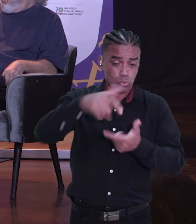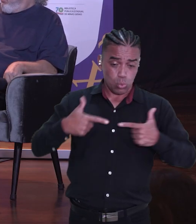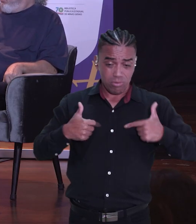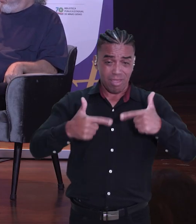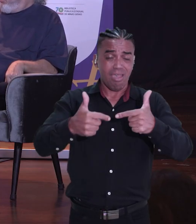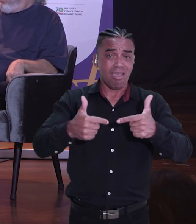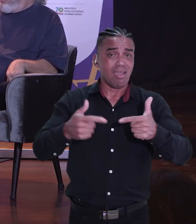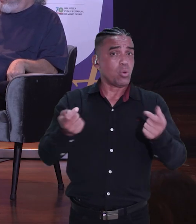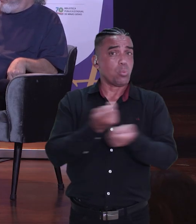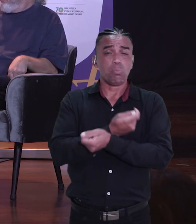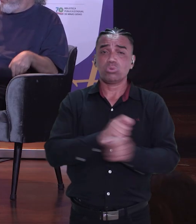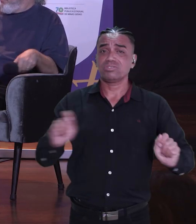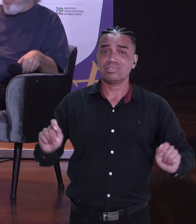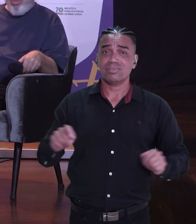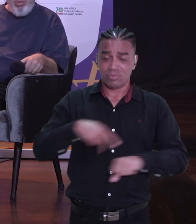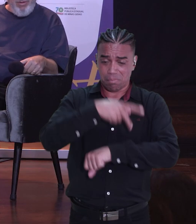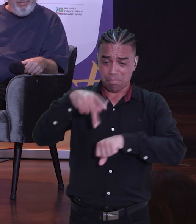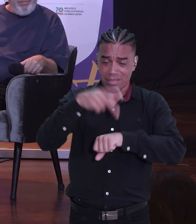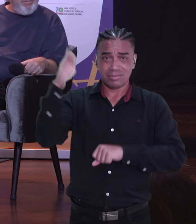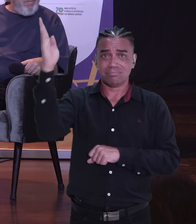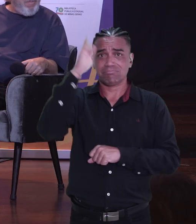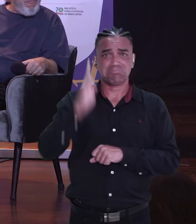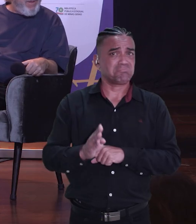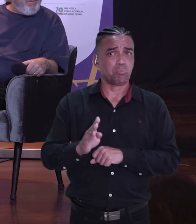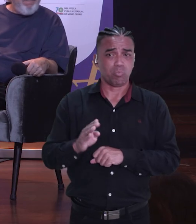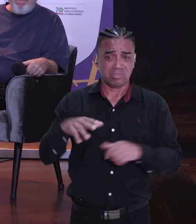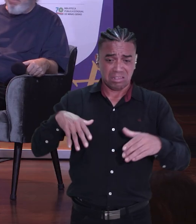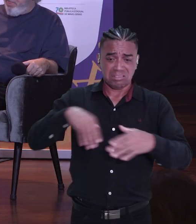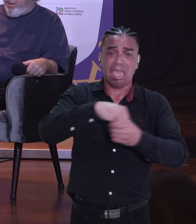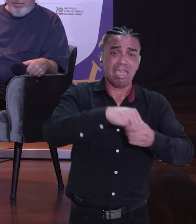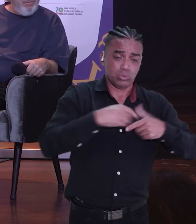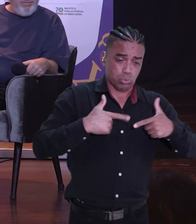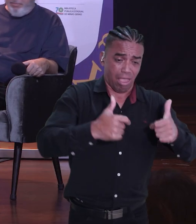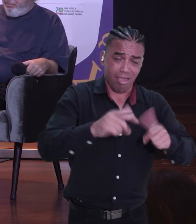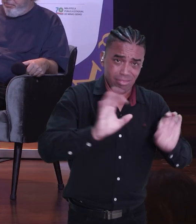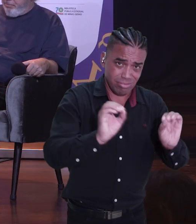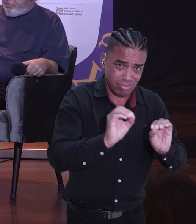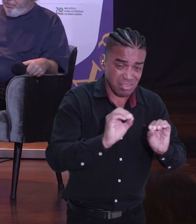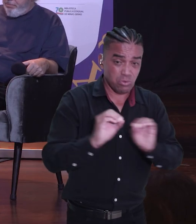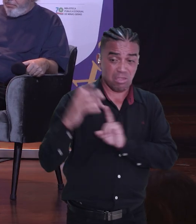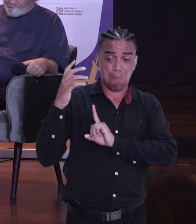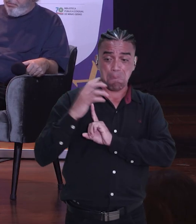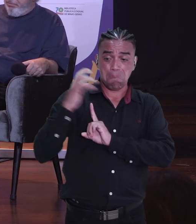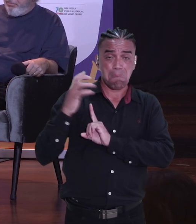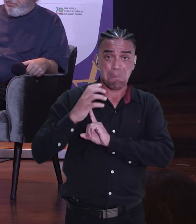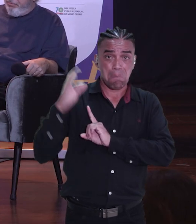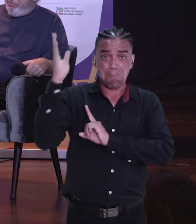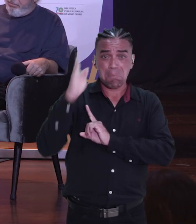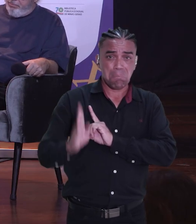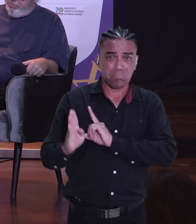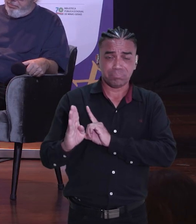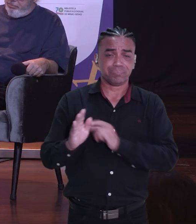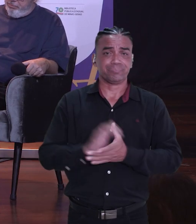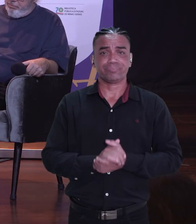mundial, não é possível um país que, mesmo não esteja envolvido diretamente naquela guerra, não ser afetado. Né?